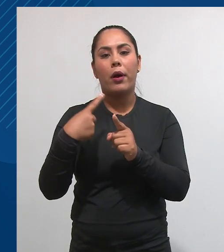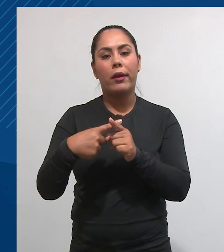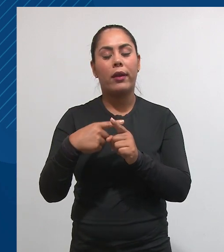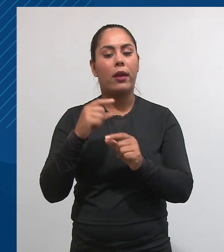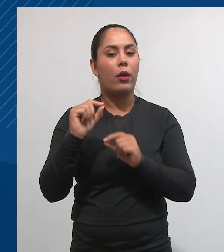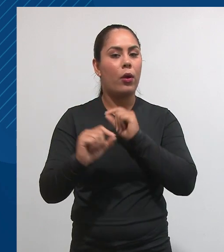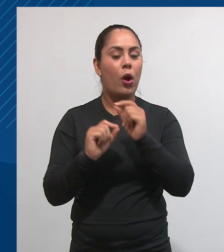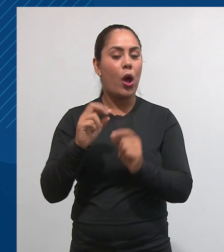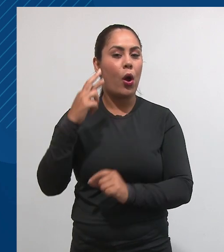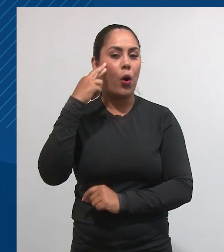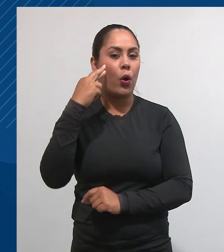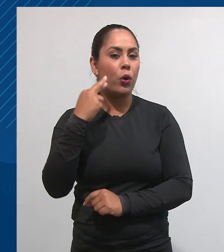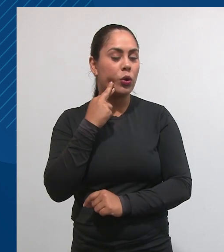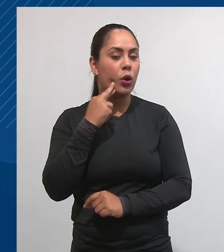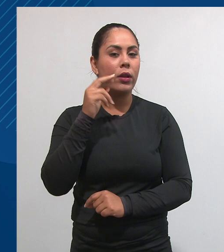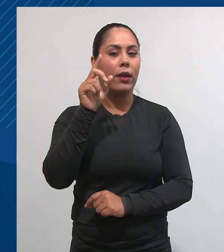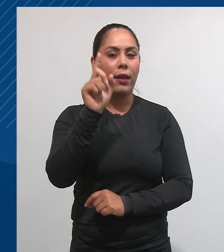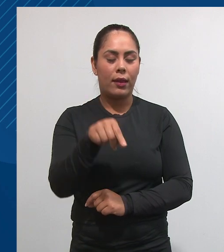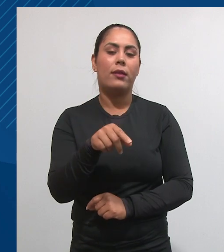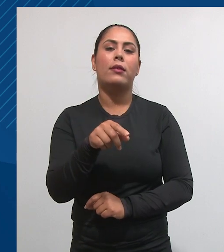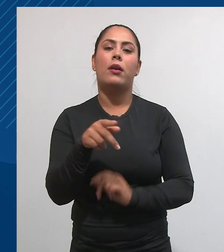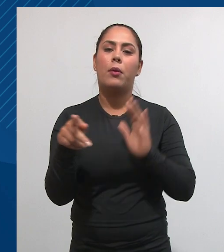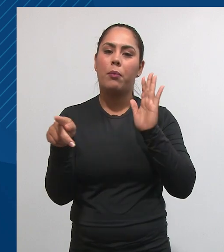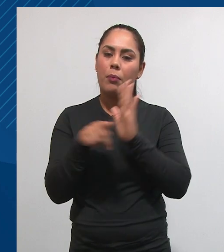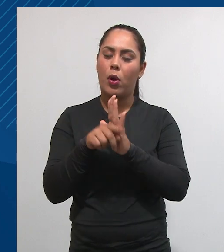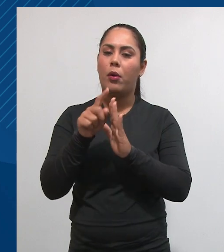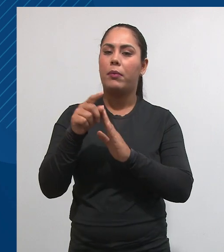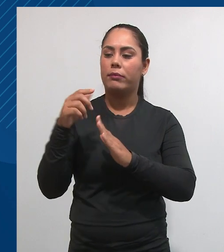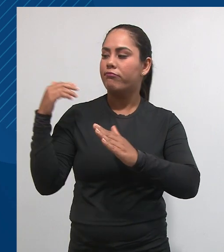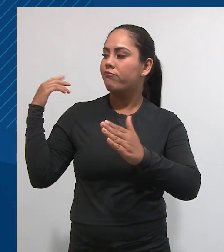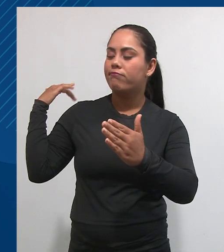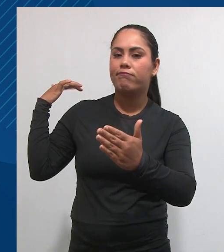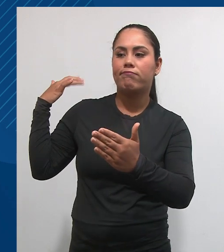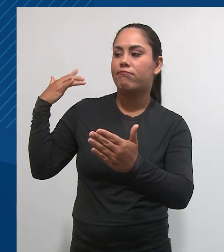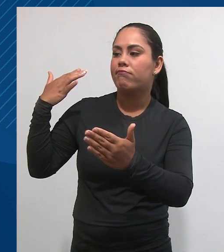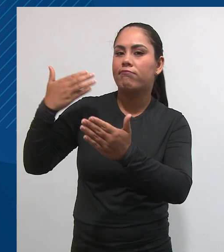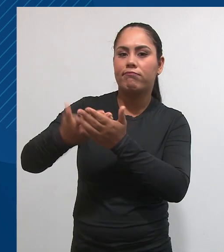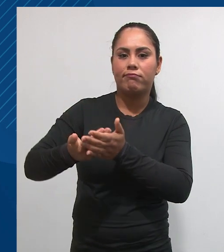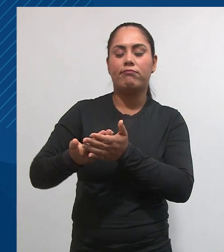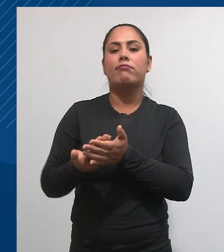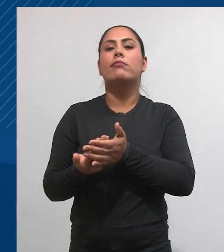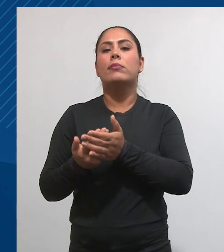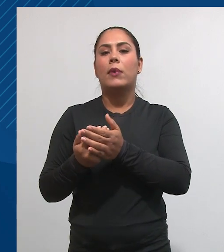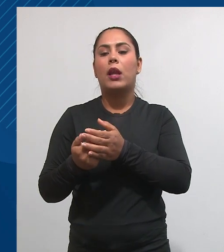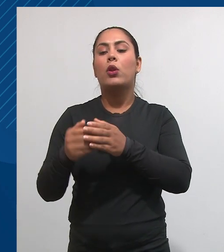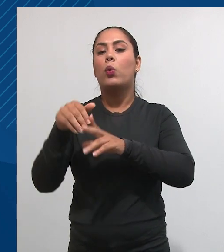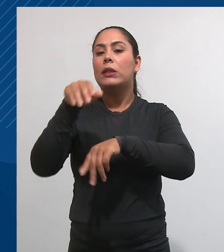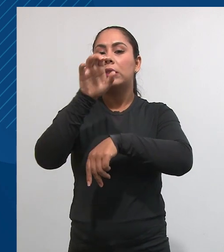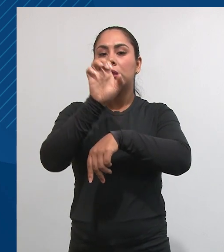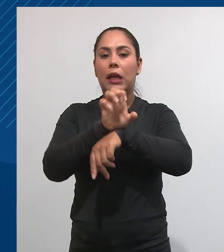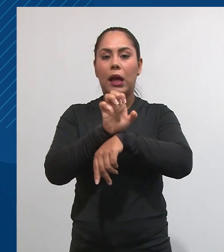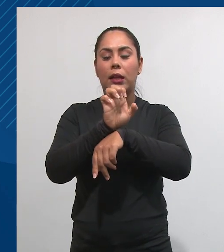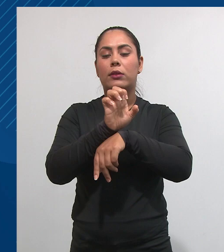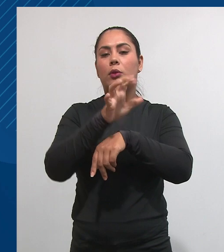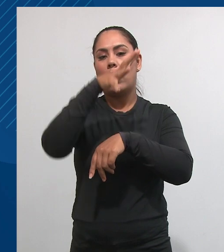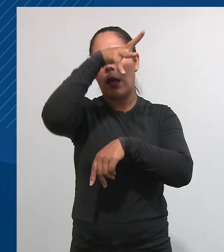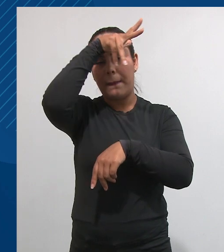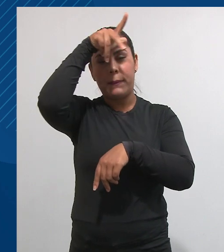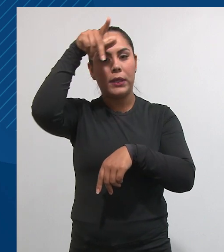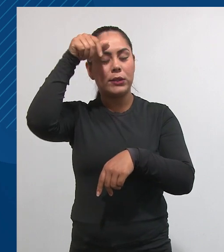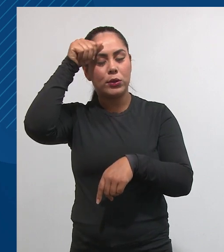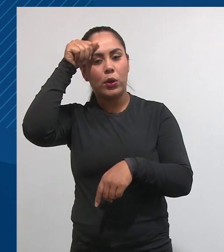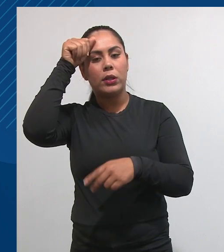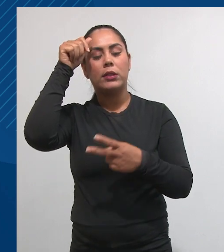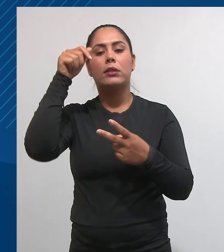Porque Rondônia vai ser fragmentação, né, do estado do Amazonas e